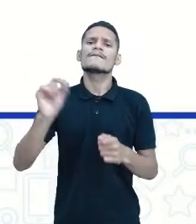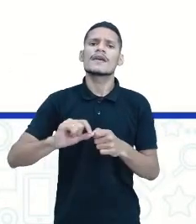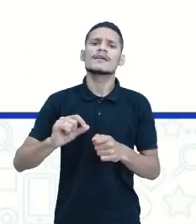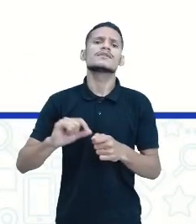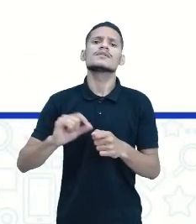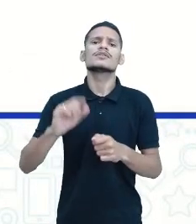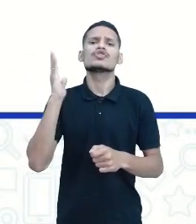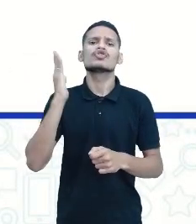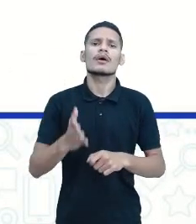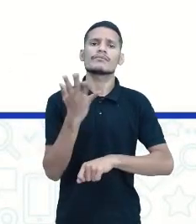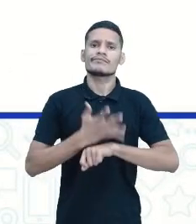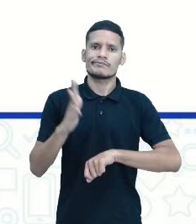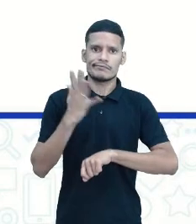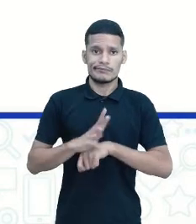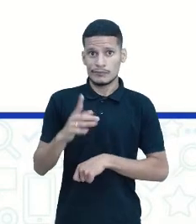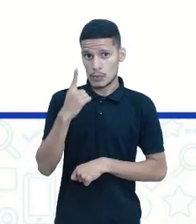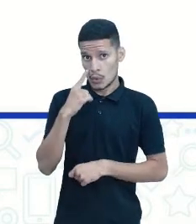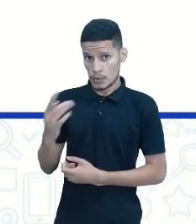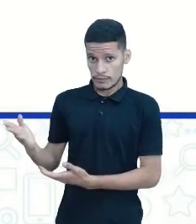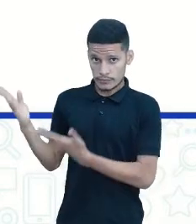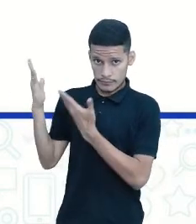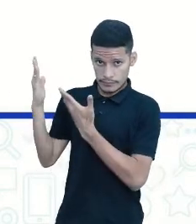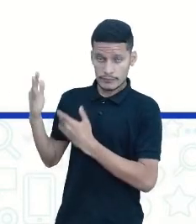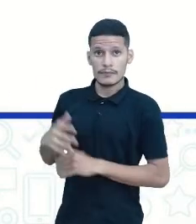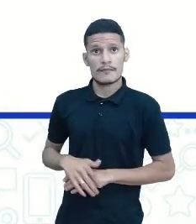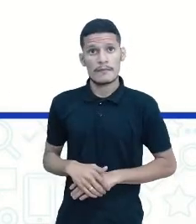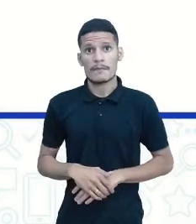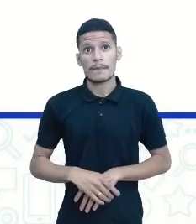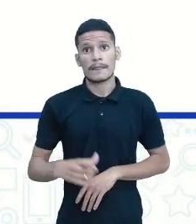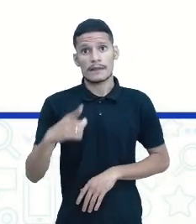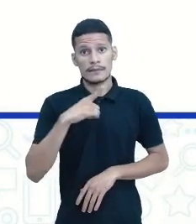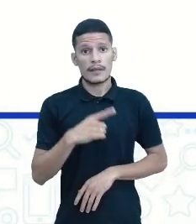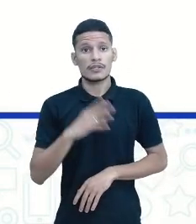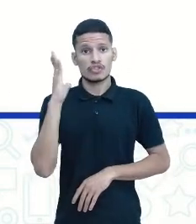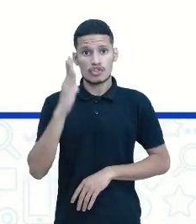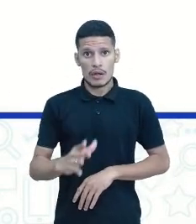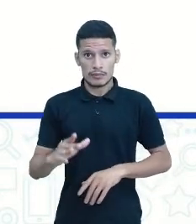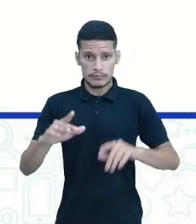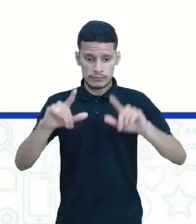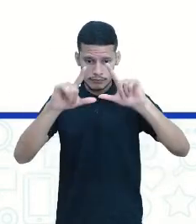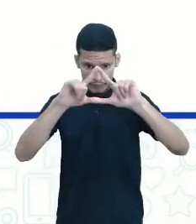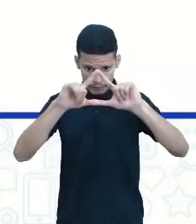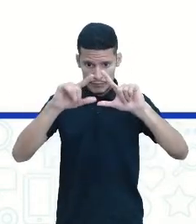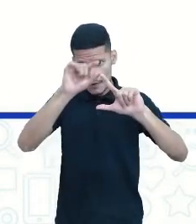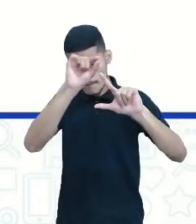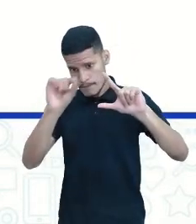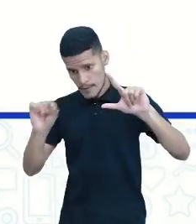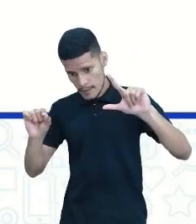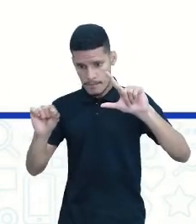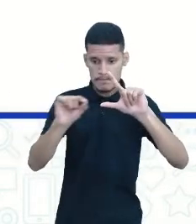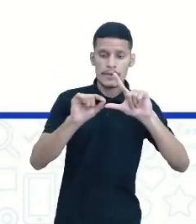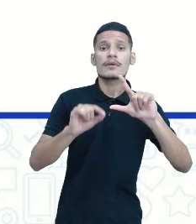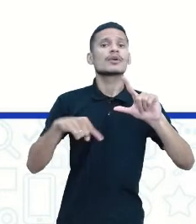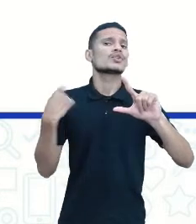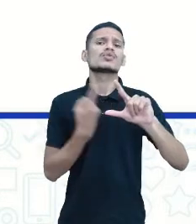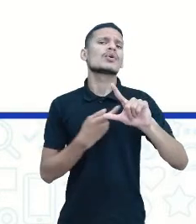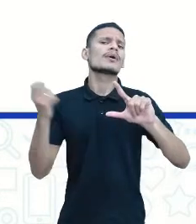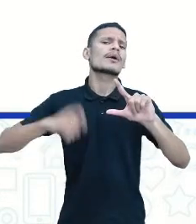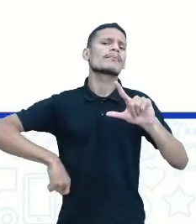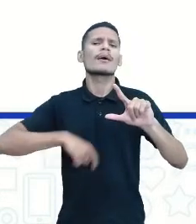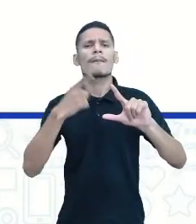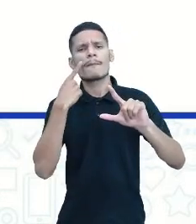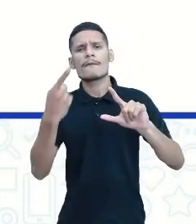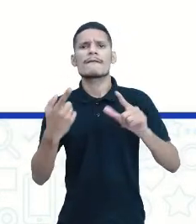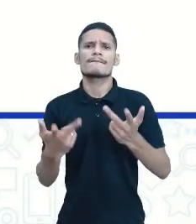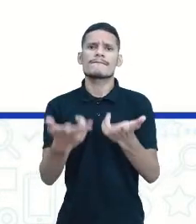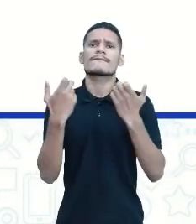de forma prática. Então veja, tendo aqui o triângulo retângulo, a gente começa a observar que aquelas relações que a gente